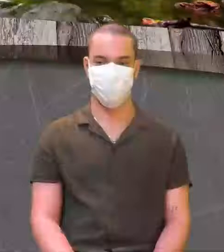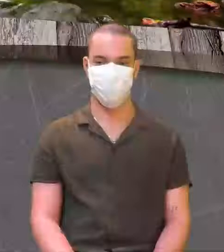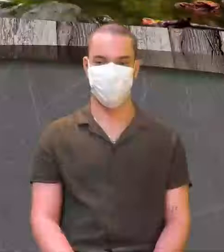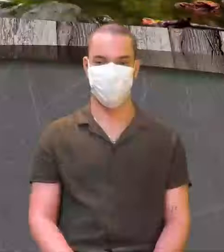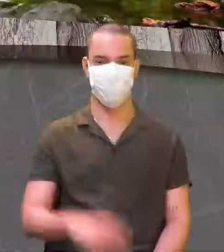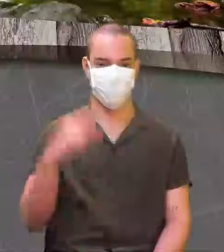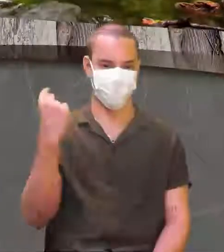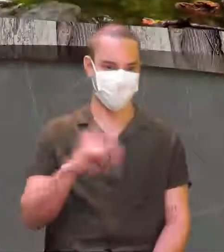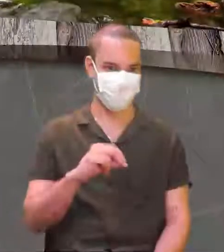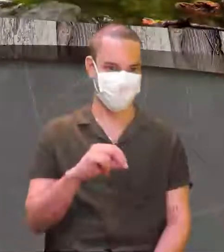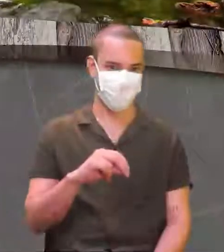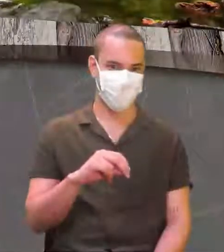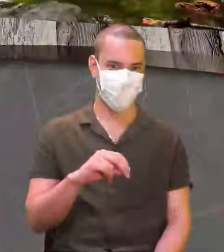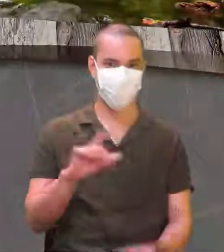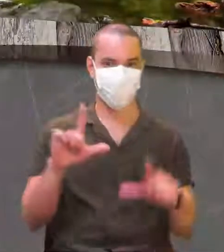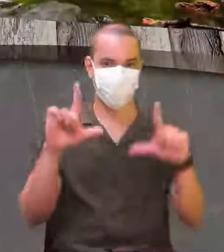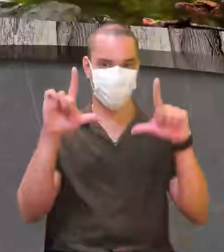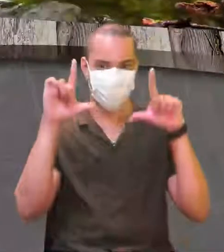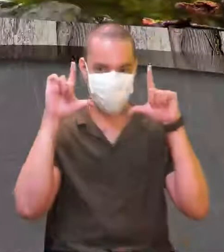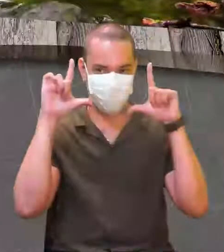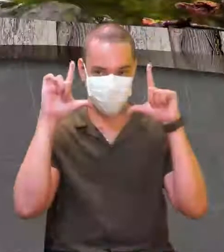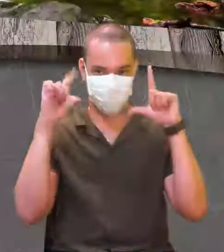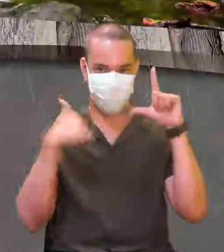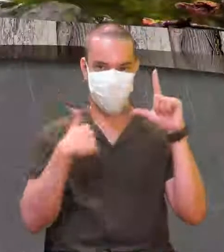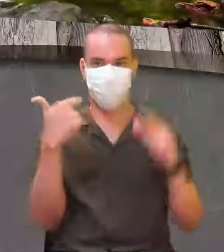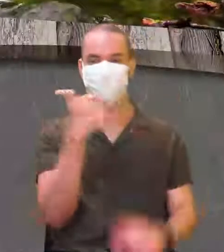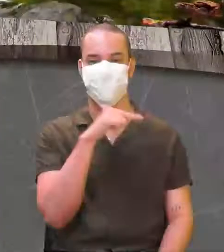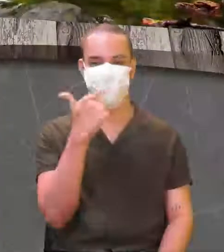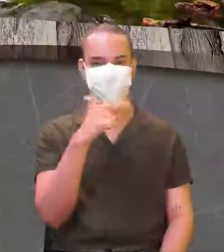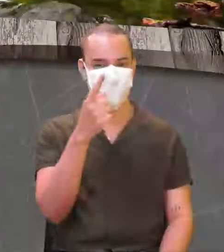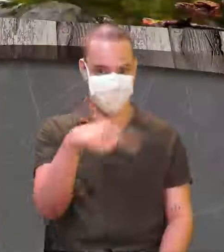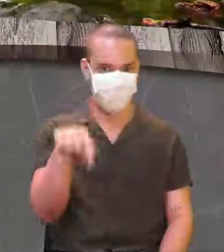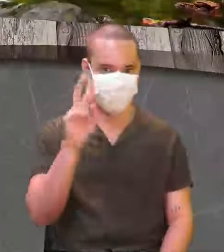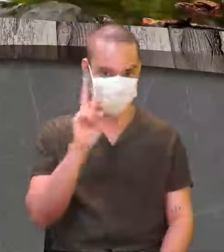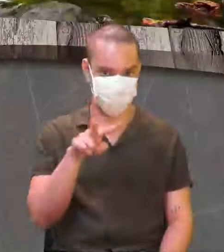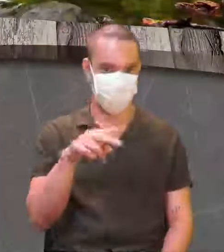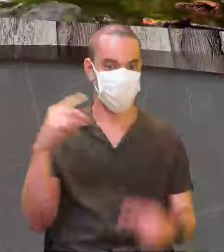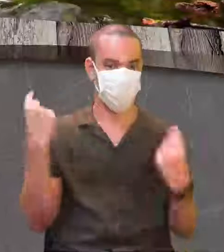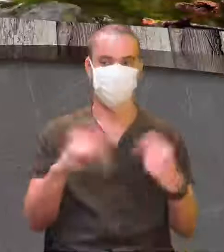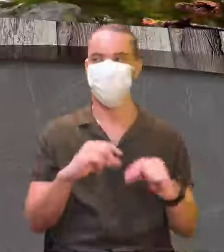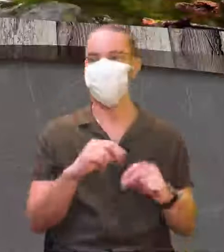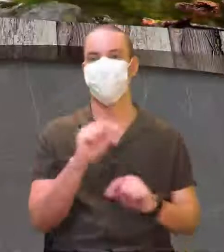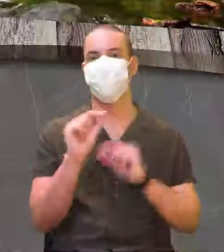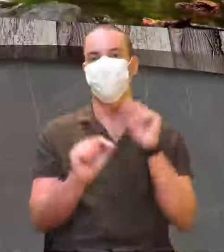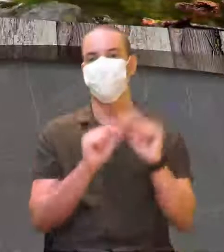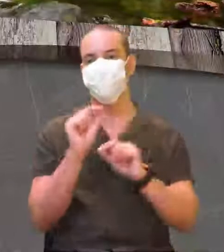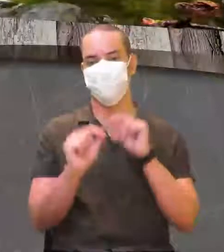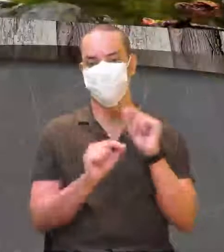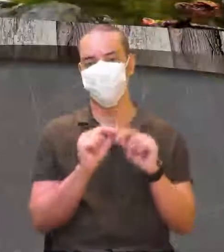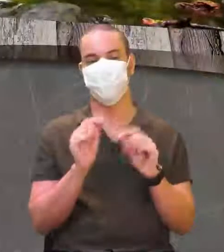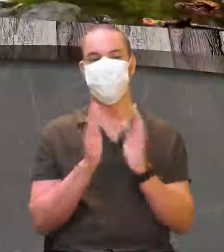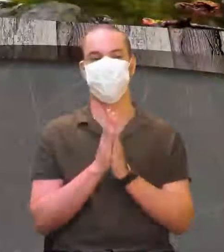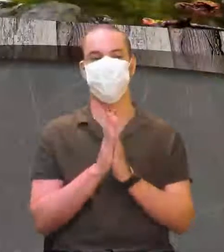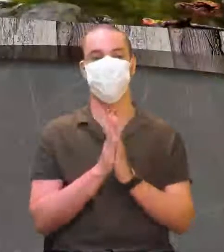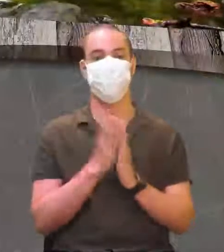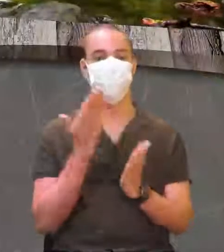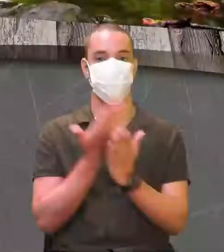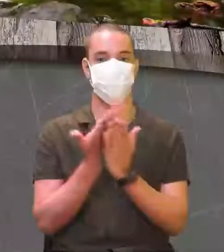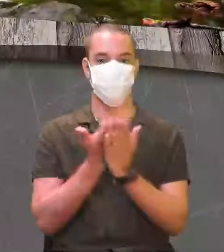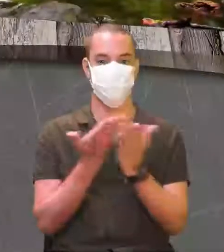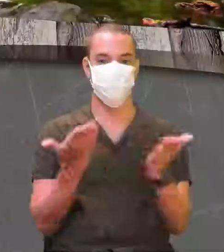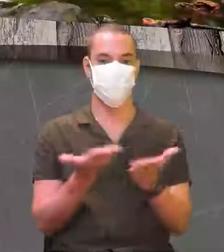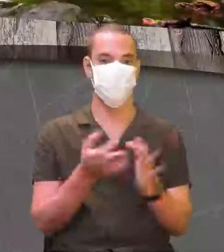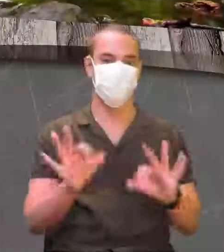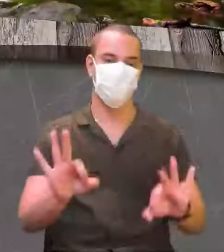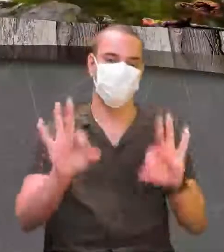Vamos lá, galera. Eita, deu um close na professora rindo, mano. Você viu um negócio desse? Vamos lá, gente. Essa nossa aula agora é